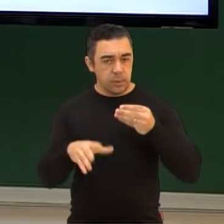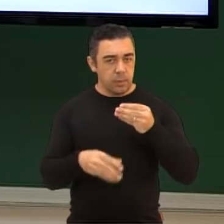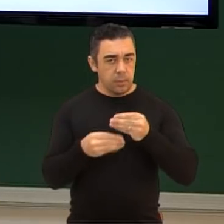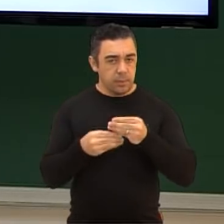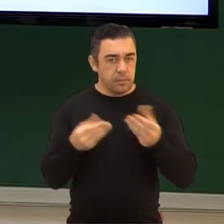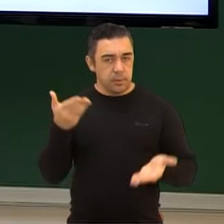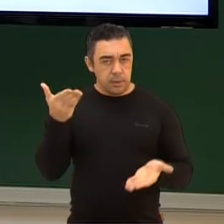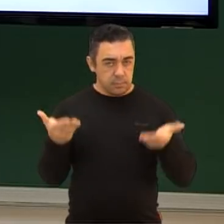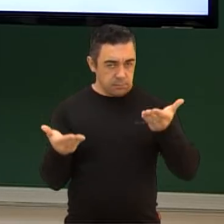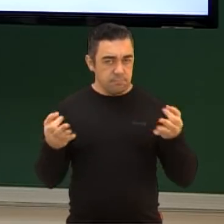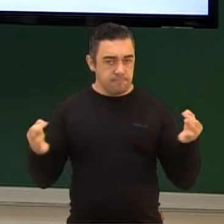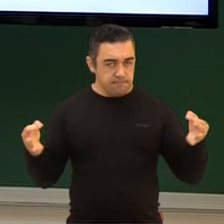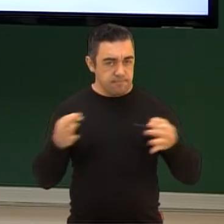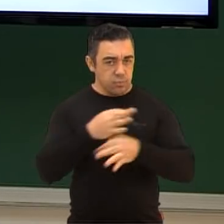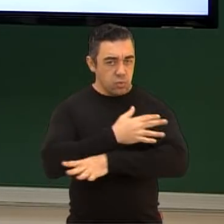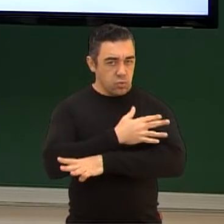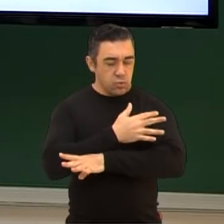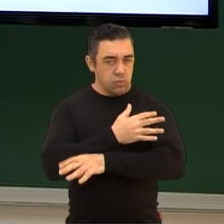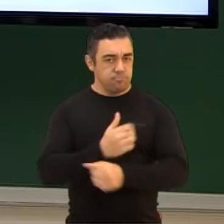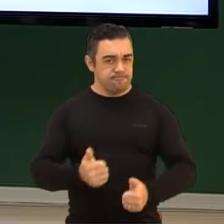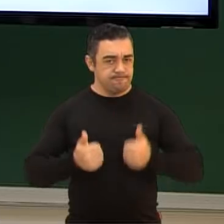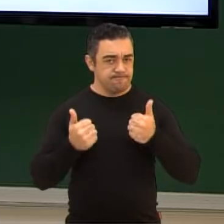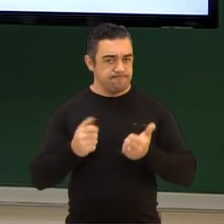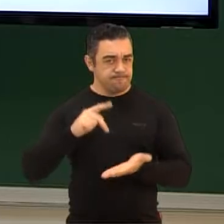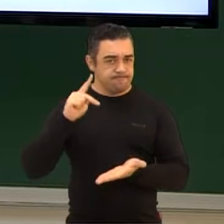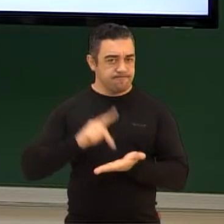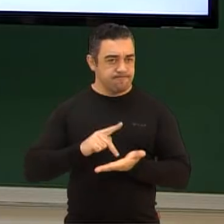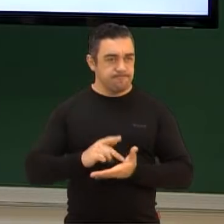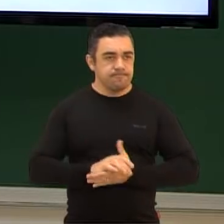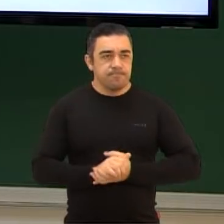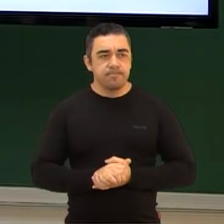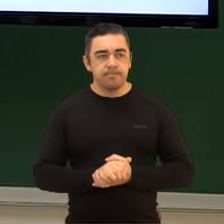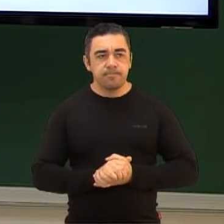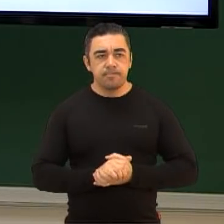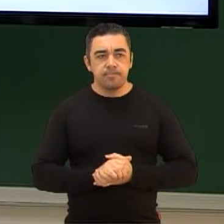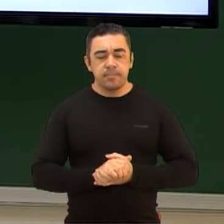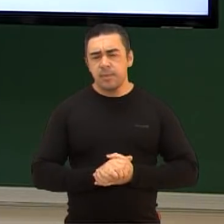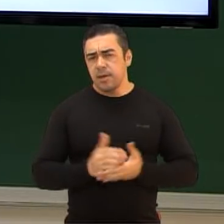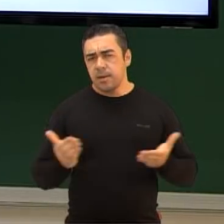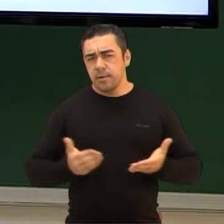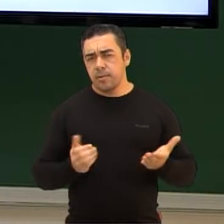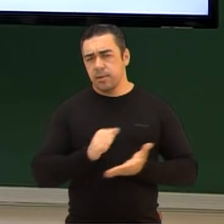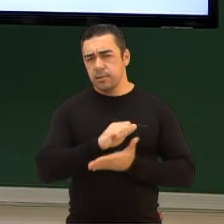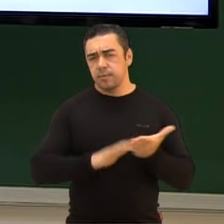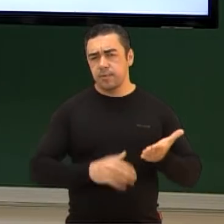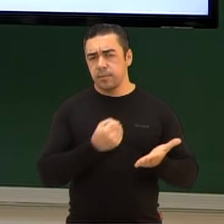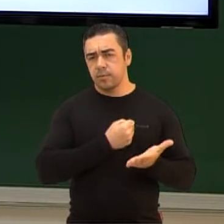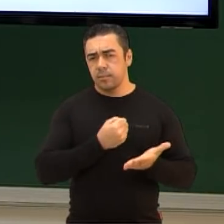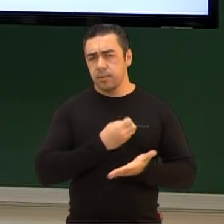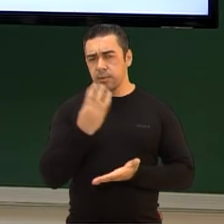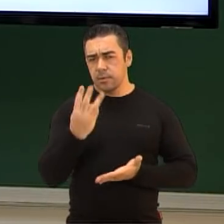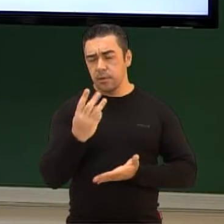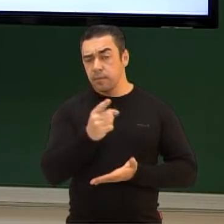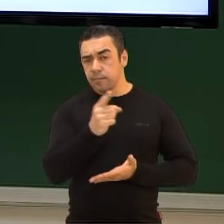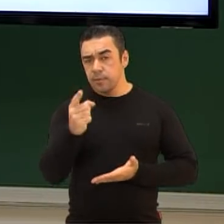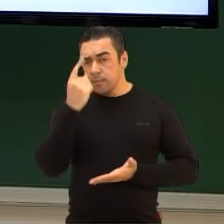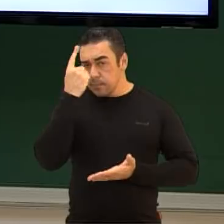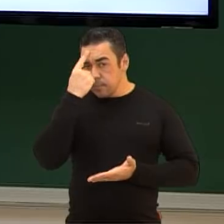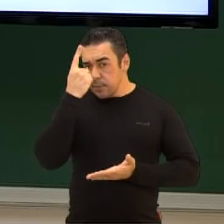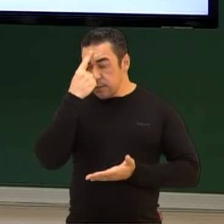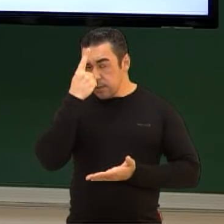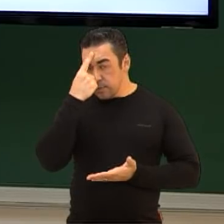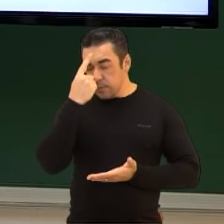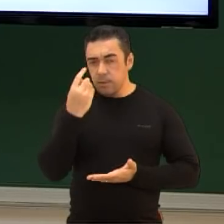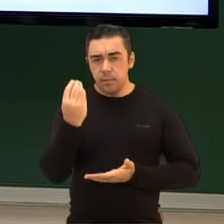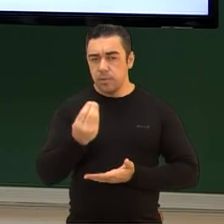em equilíbrio, né? Uma sentença verdadeira, beleza? Agora um exercício para vocês pensarem mais um